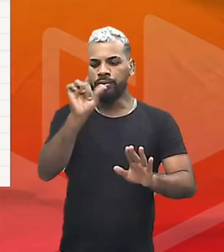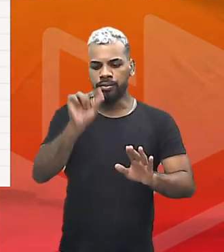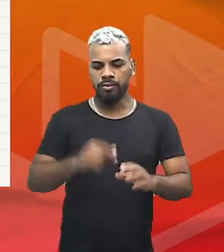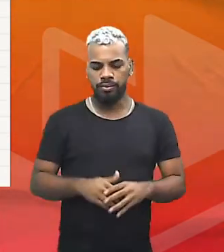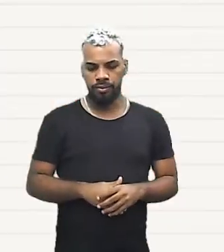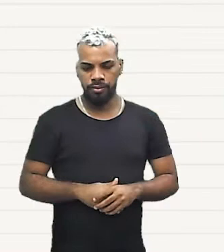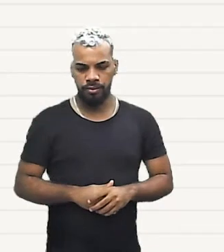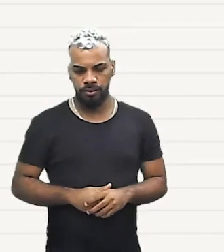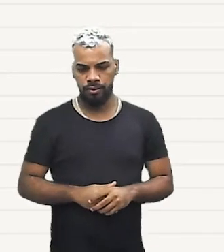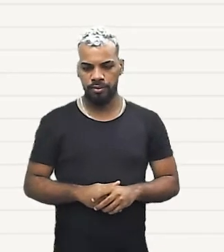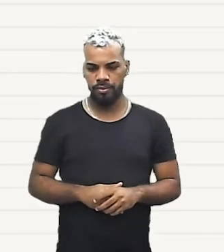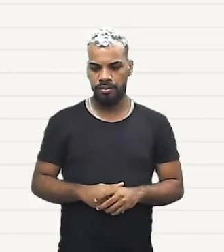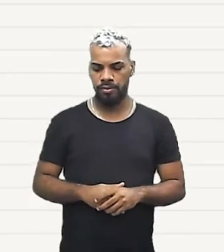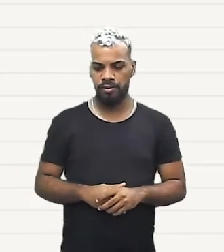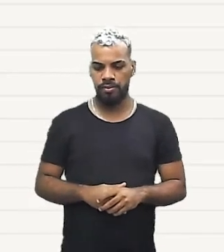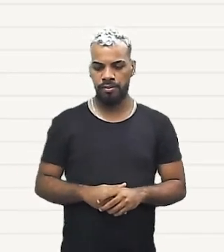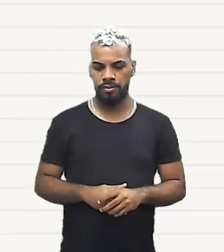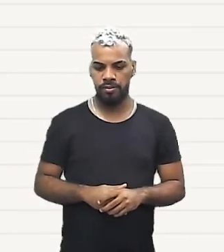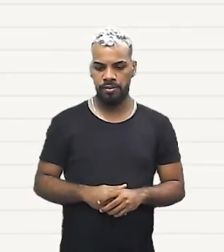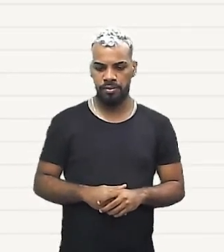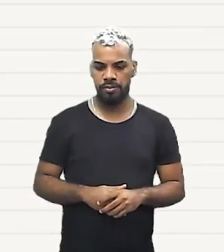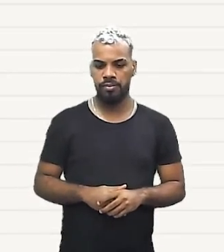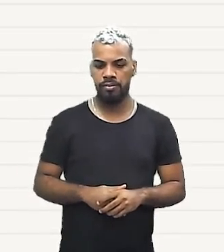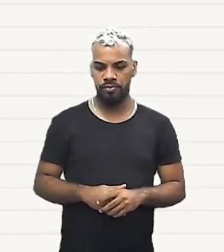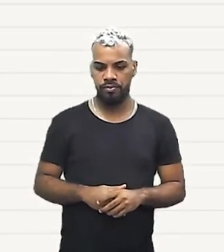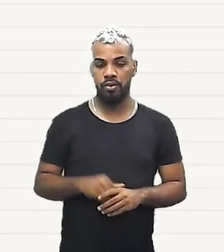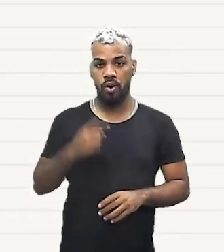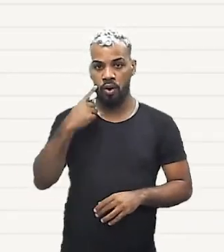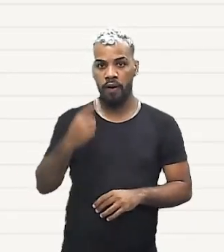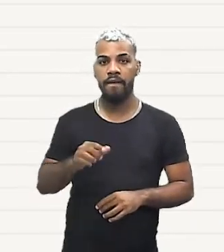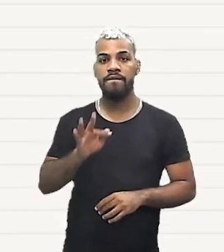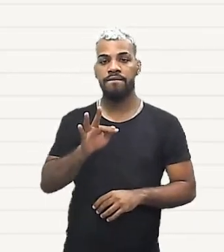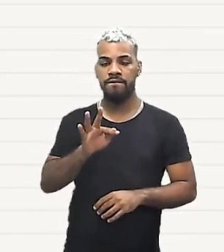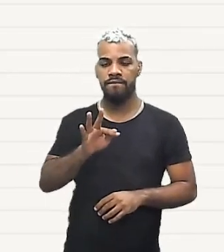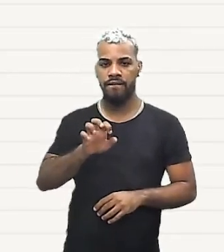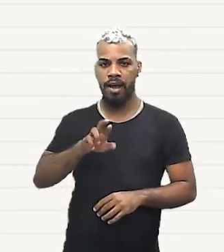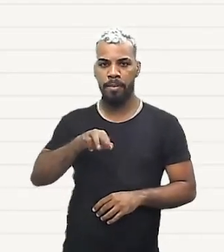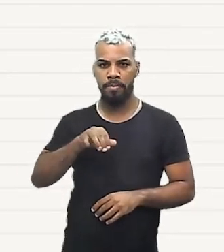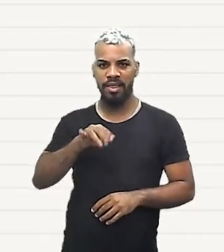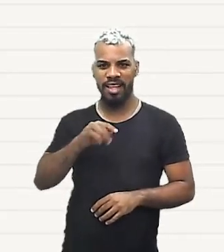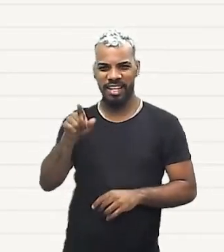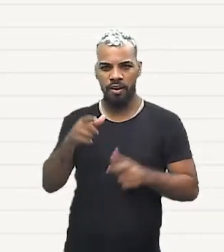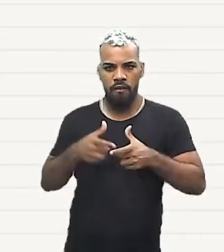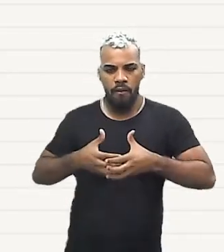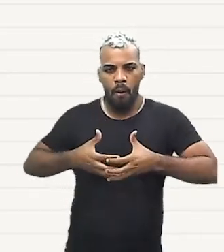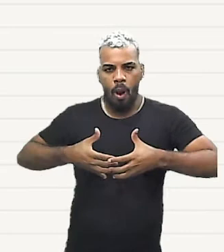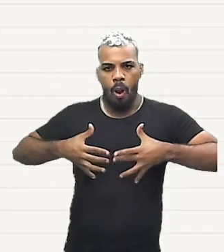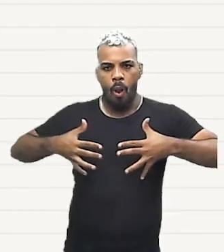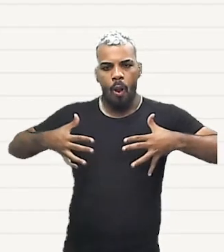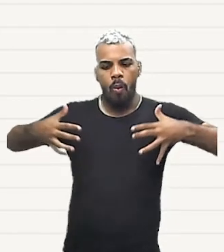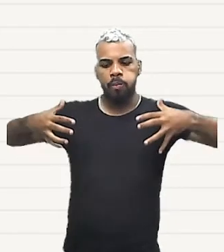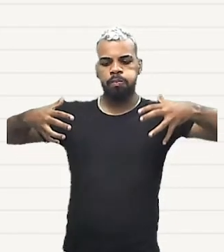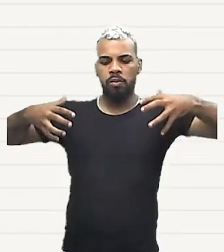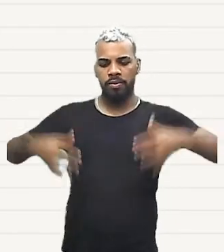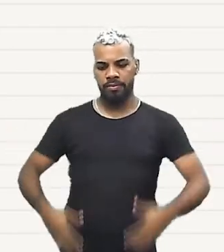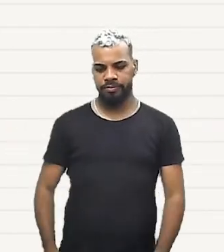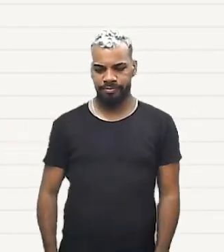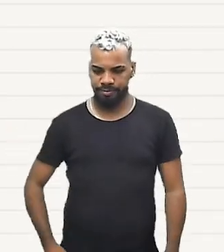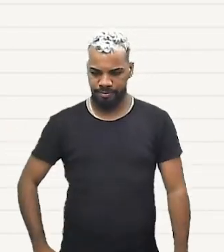com uma coisa que a gente vai chamar de fermentação a questão tá falando da fermentação